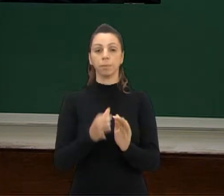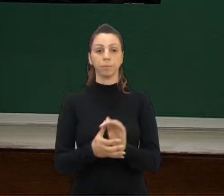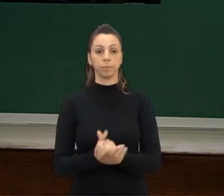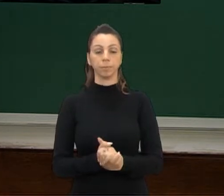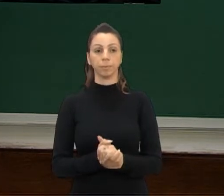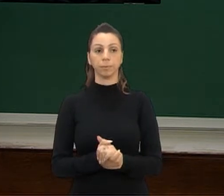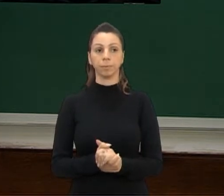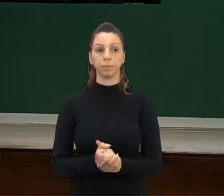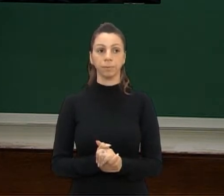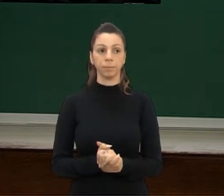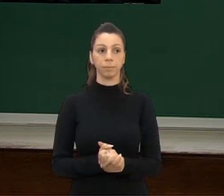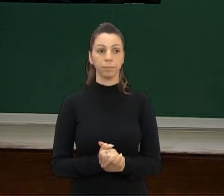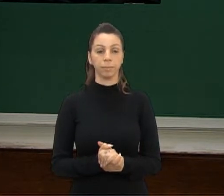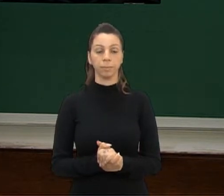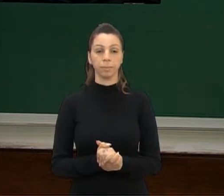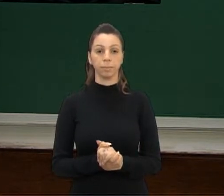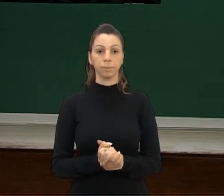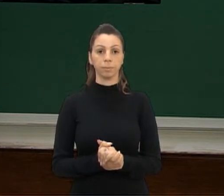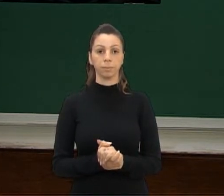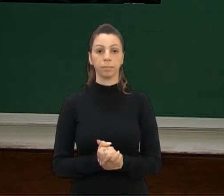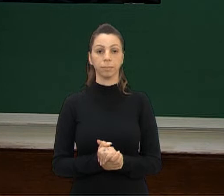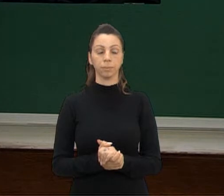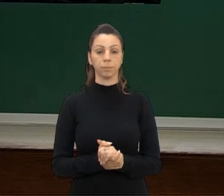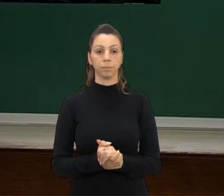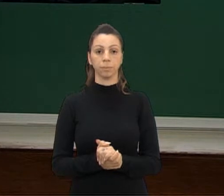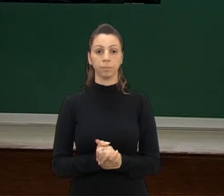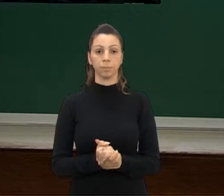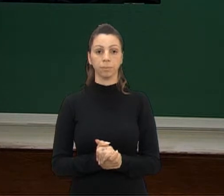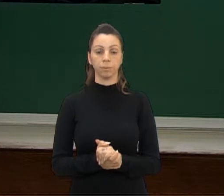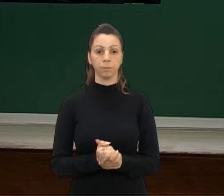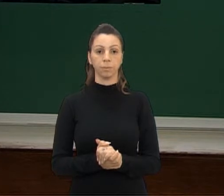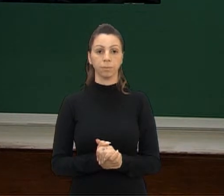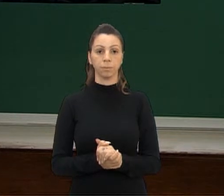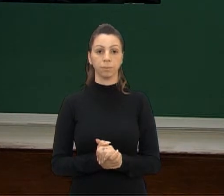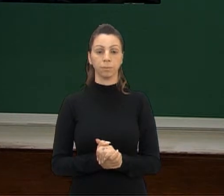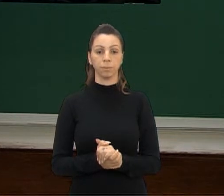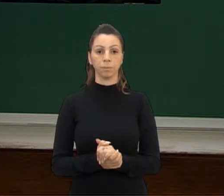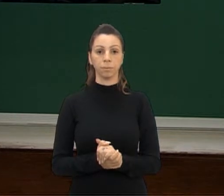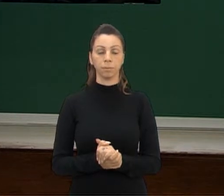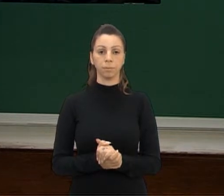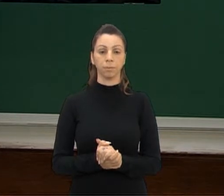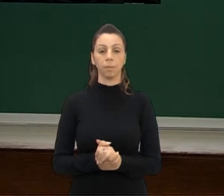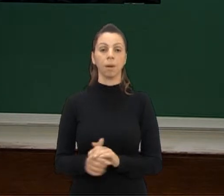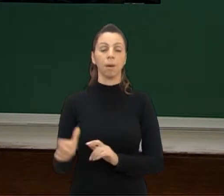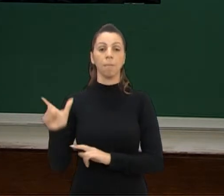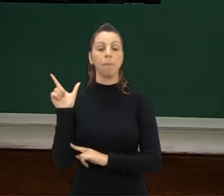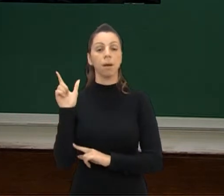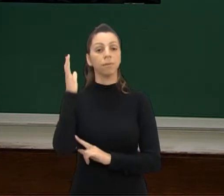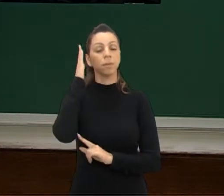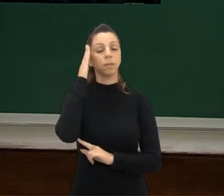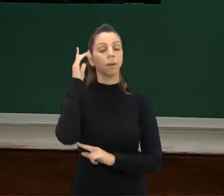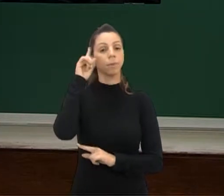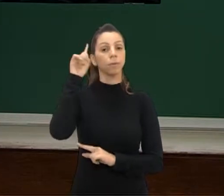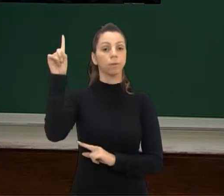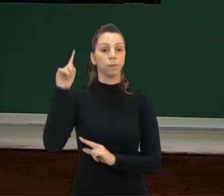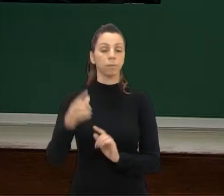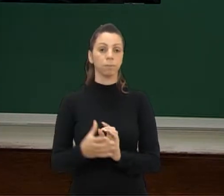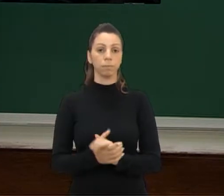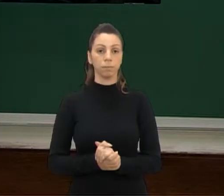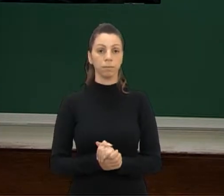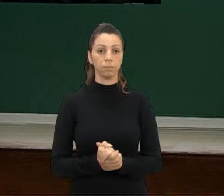a palavra que sepa la fecha, que você saiba a data. Tá? Outra palavra, vale?